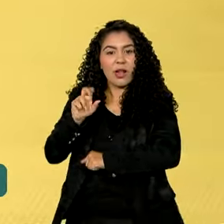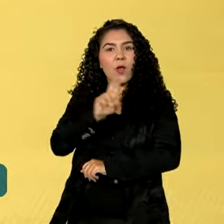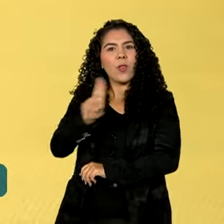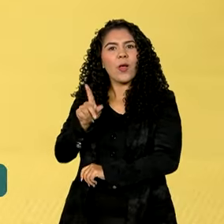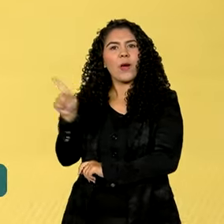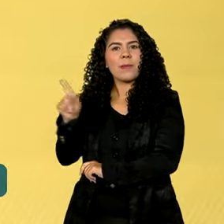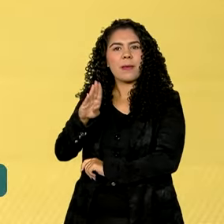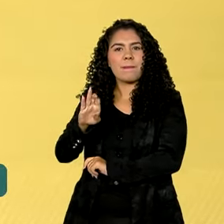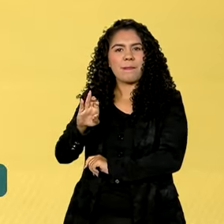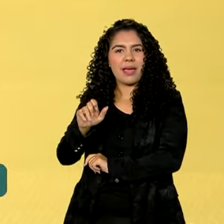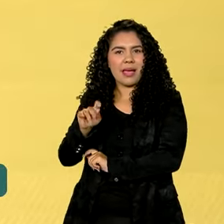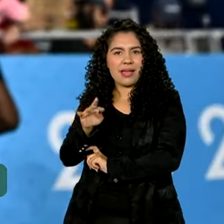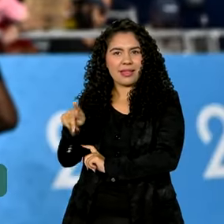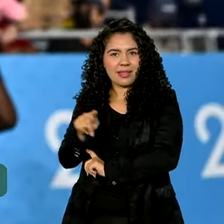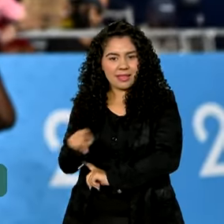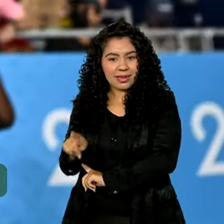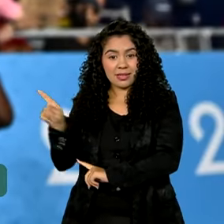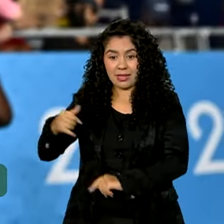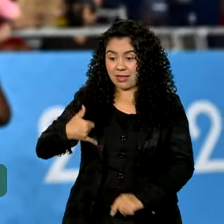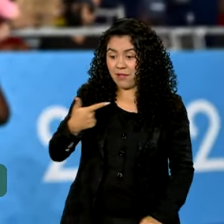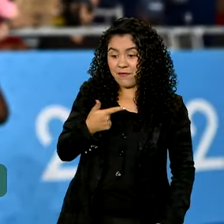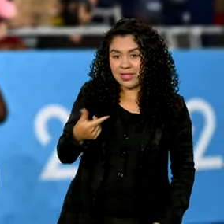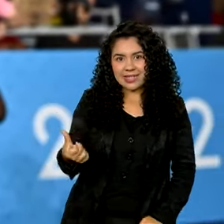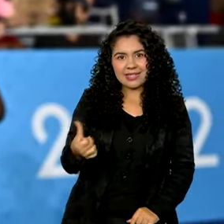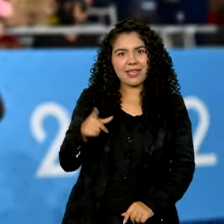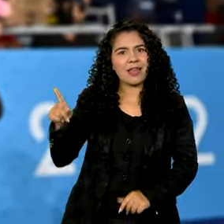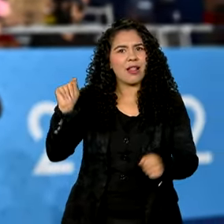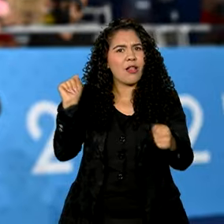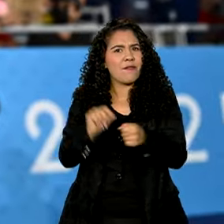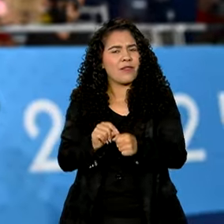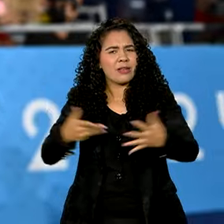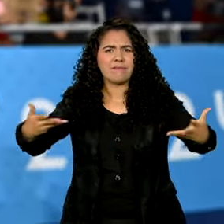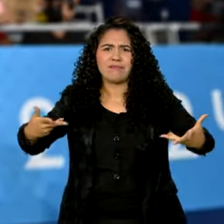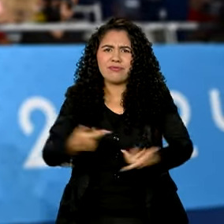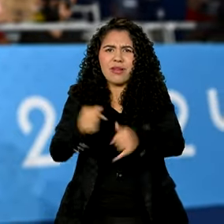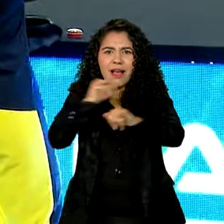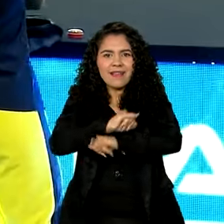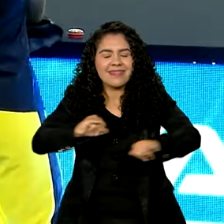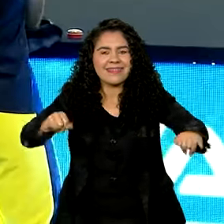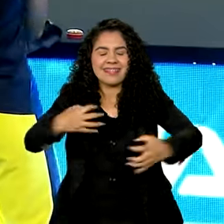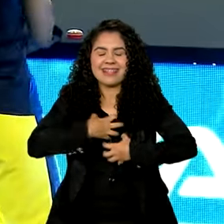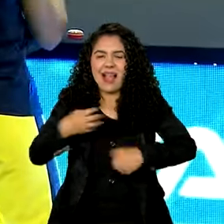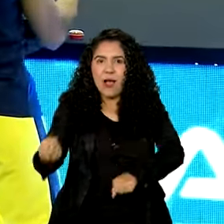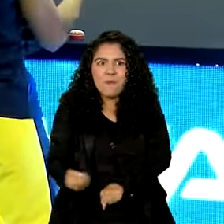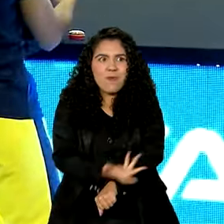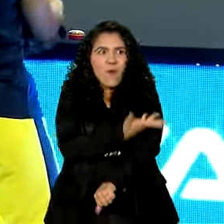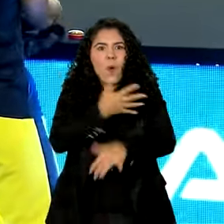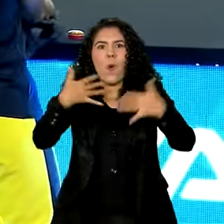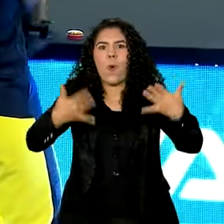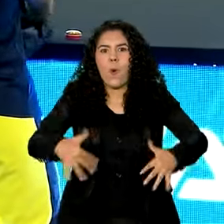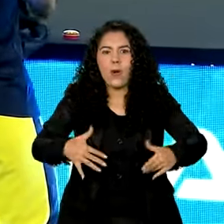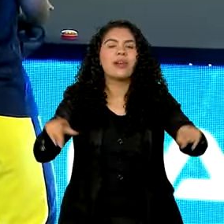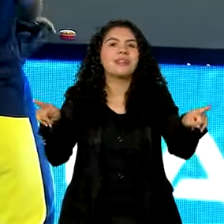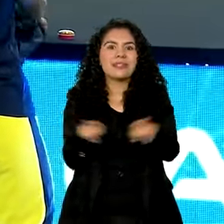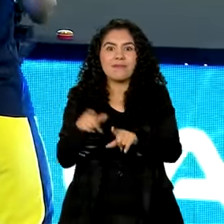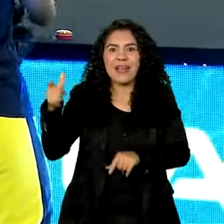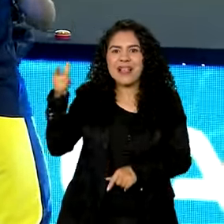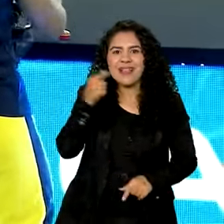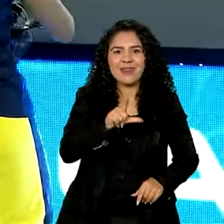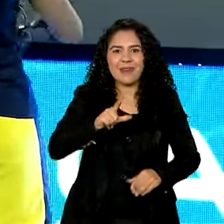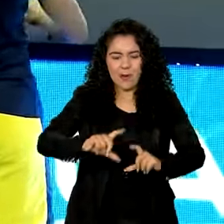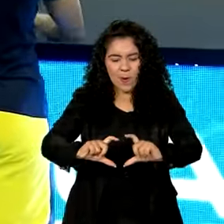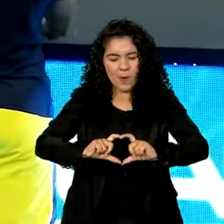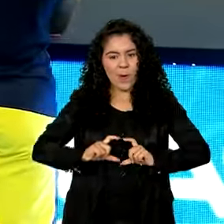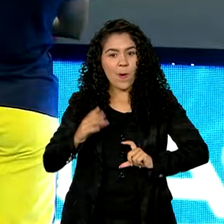26 anos, Bia fez uma excelente campanha e emocionou o país com a vitória. E ela ainda ganhou mais uma medalha, o